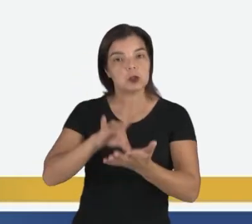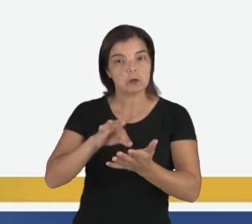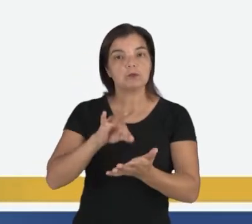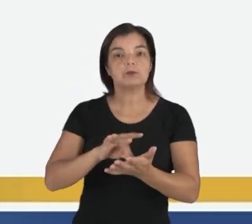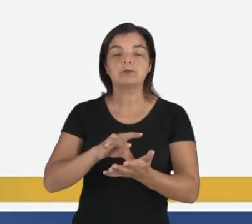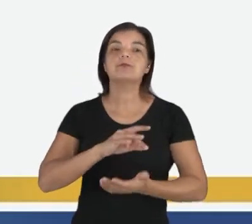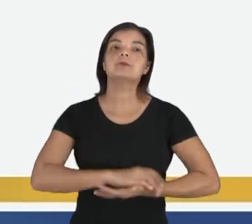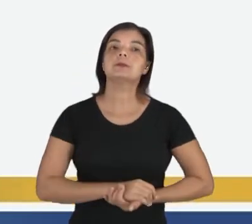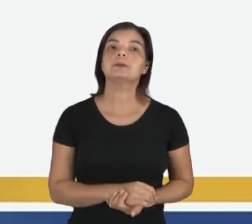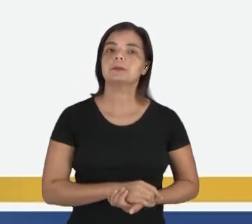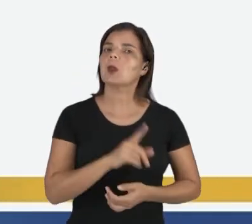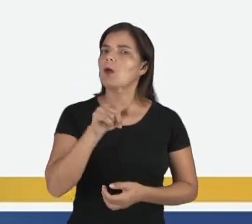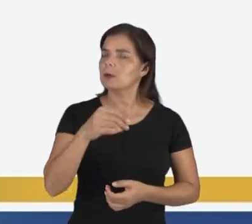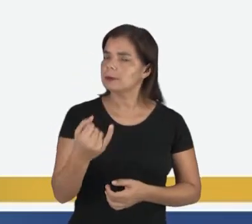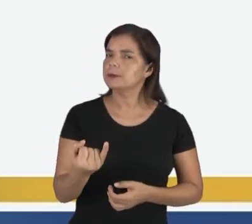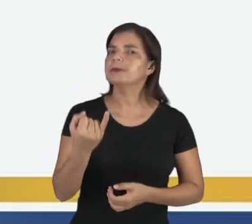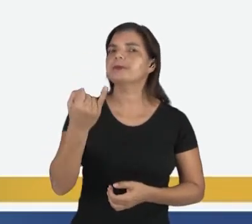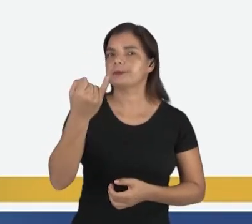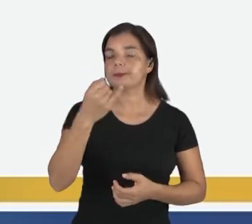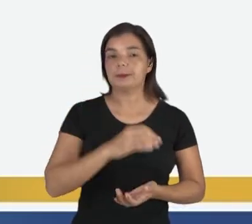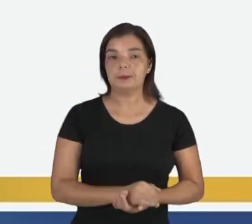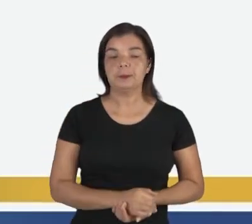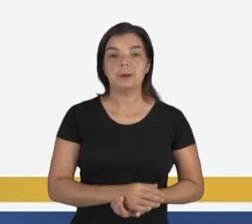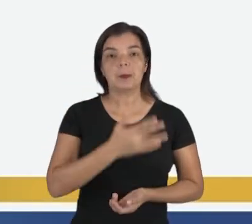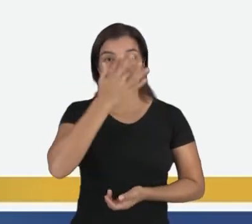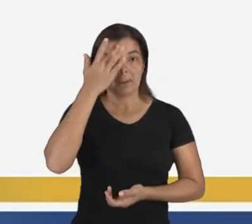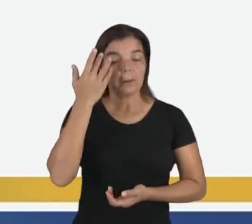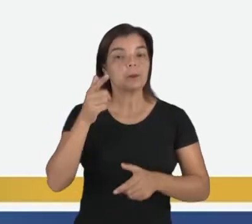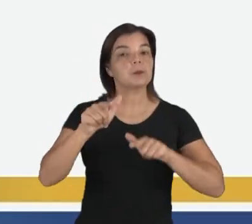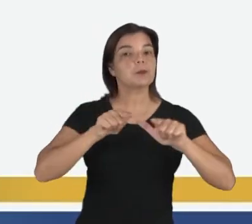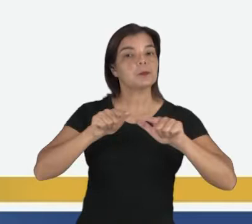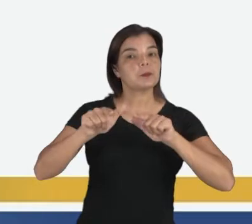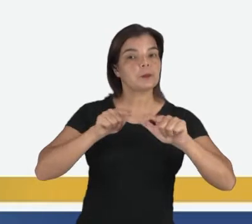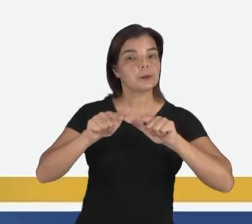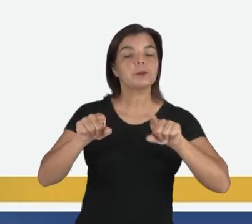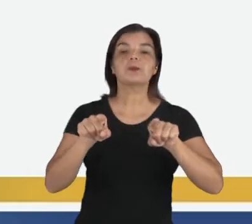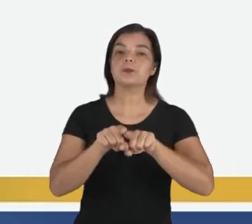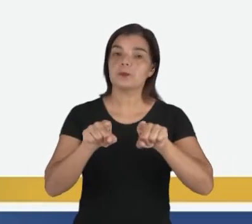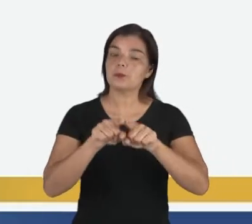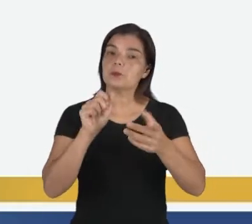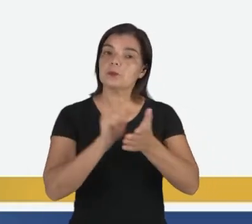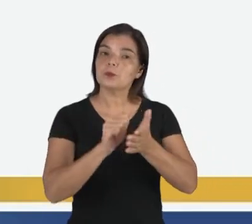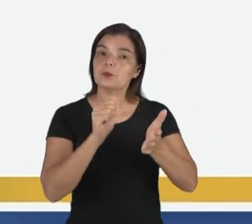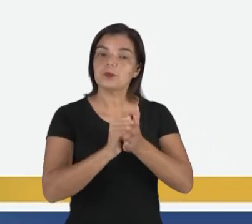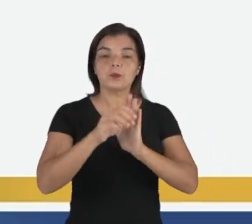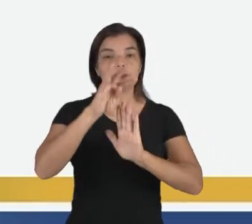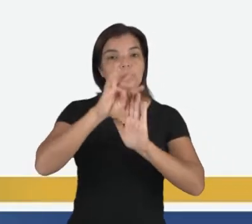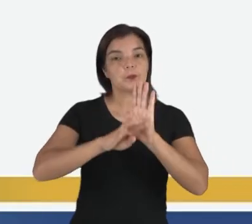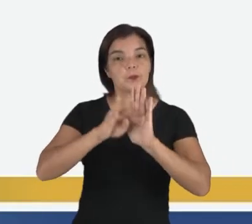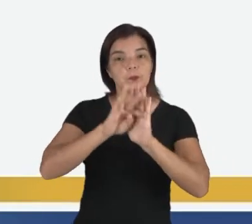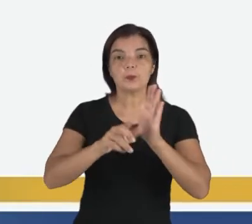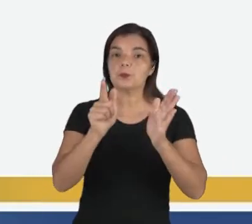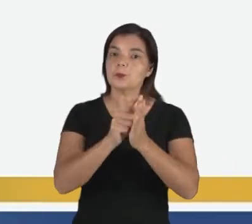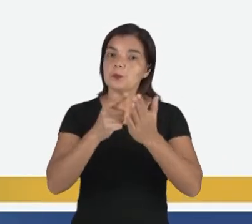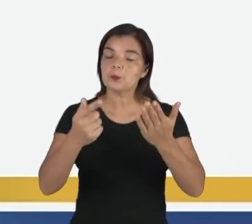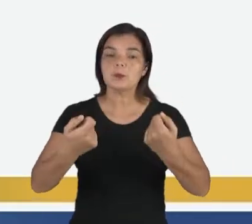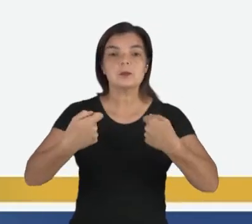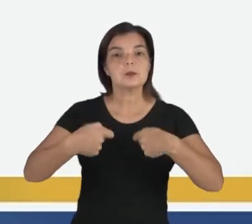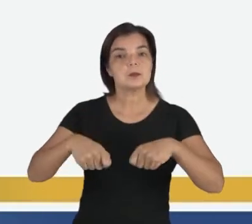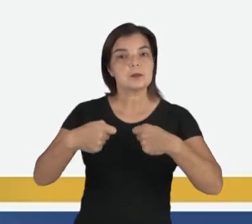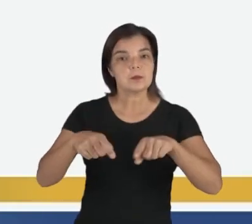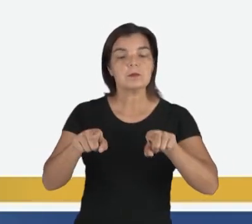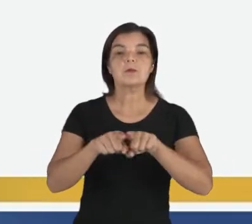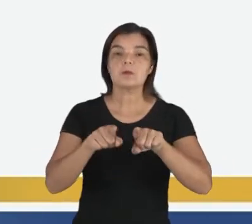dos fatos. É muito importante isso. Então, quem trabalha com a escrita de um texto jornalístico